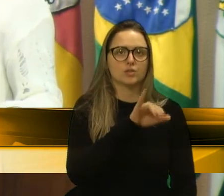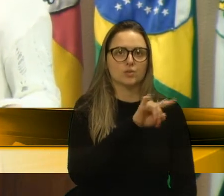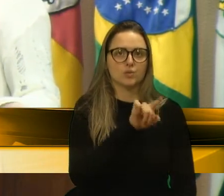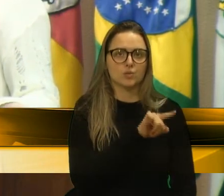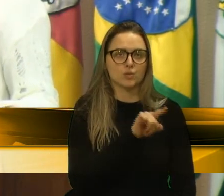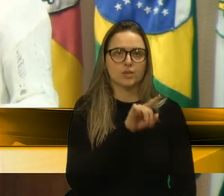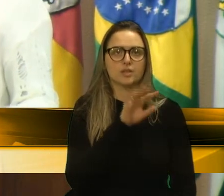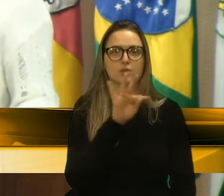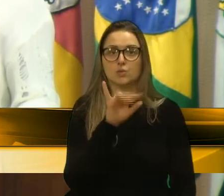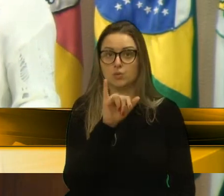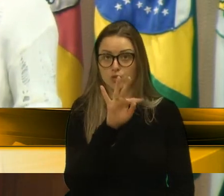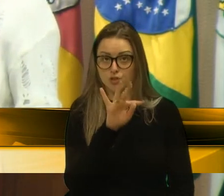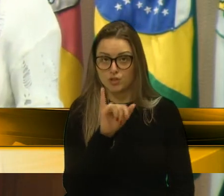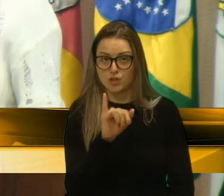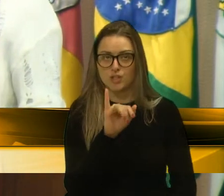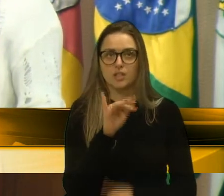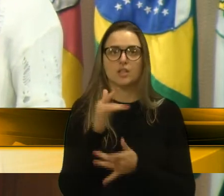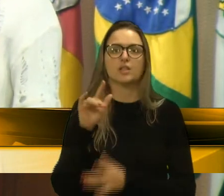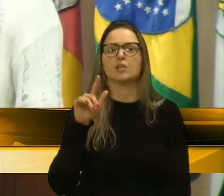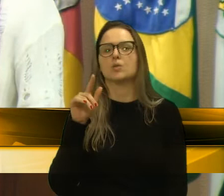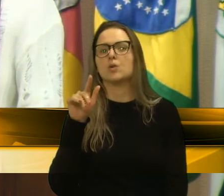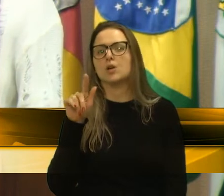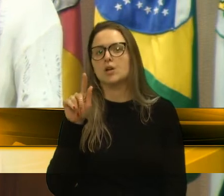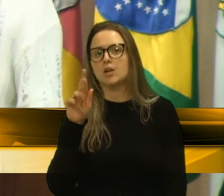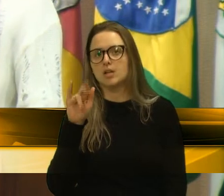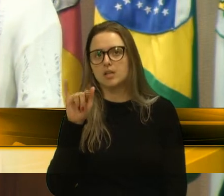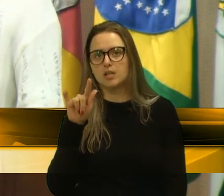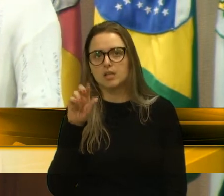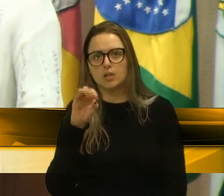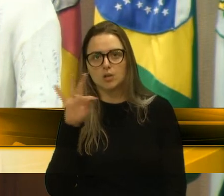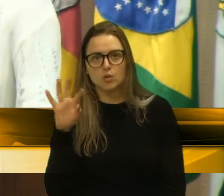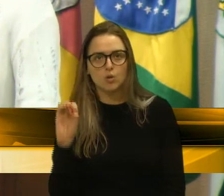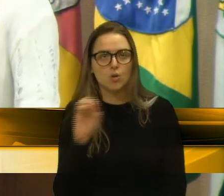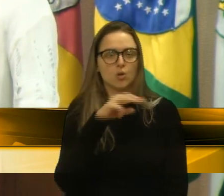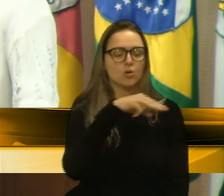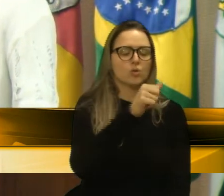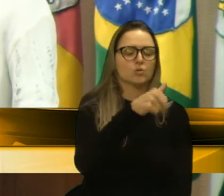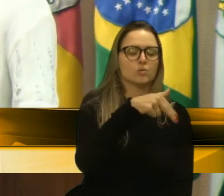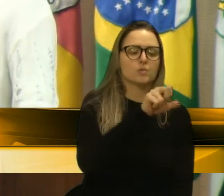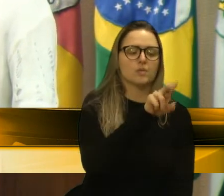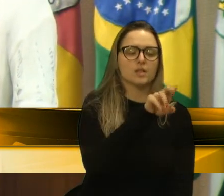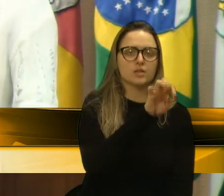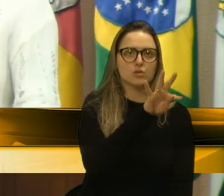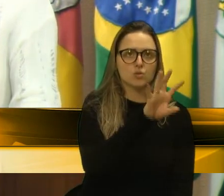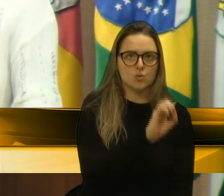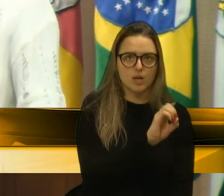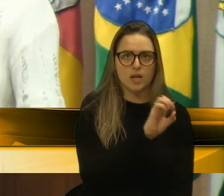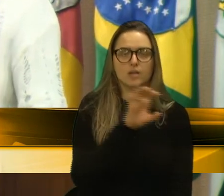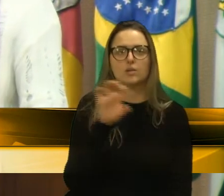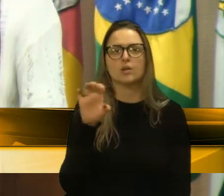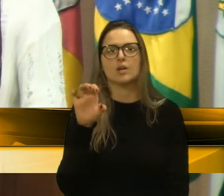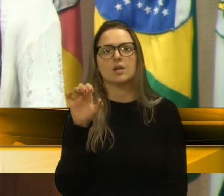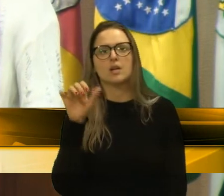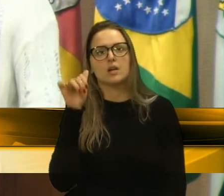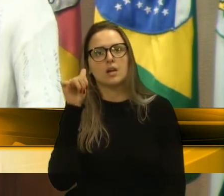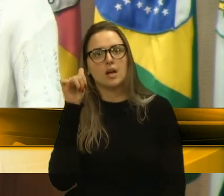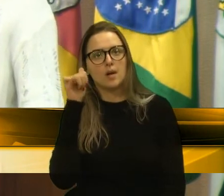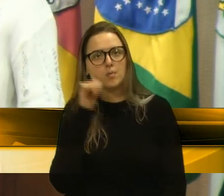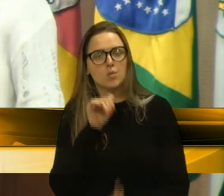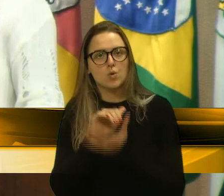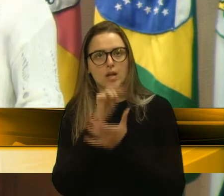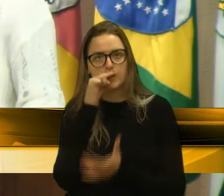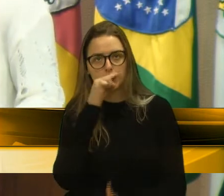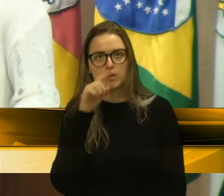Scolari, o Tite, Germano Rigoto também estudou lá, o Mansueto de Castro Serafini, nossa ex-primeira-dama Maria Helena